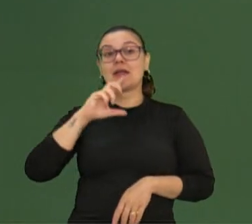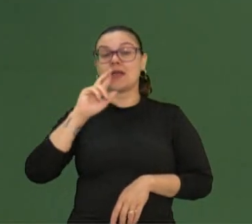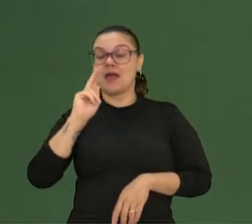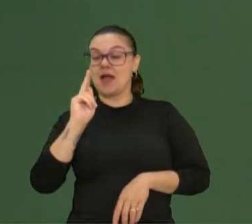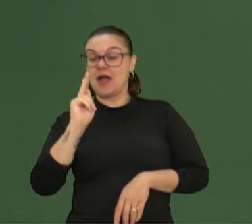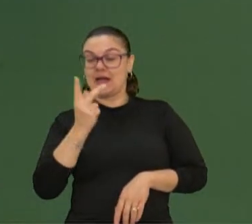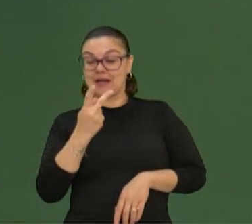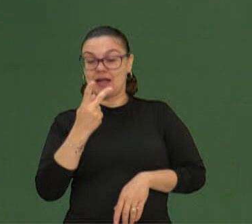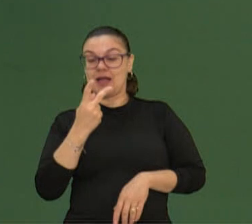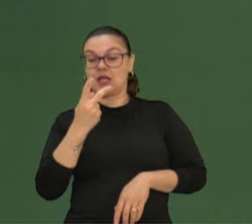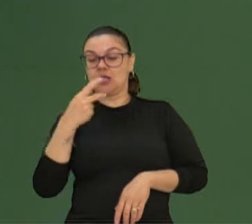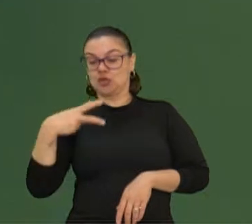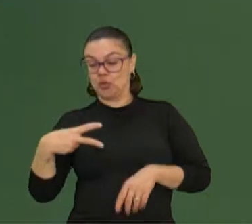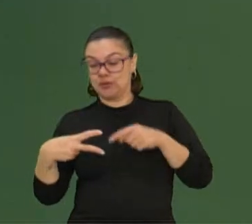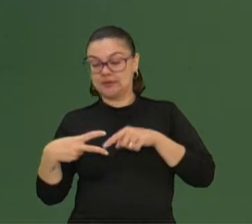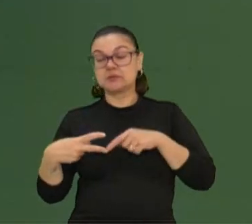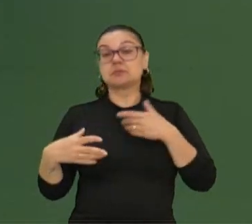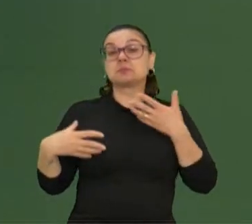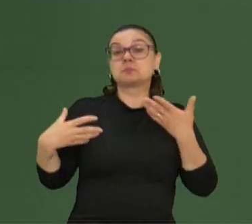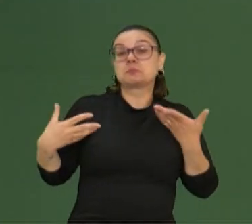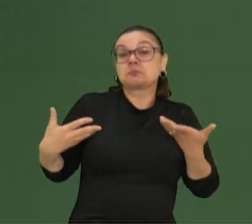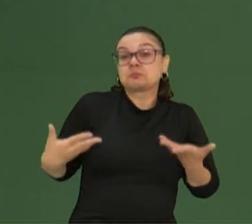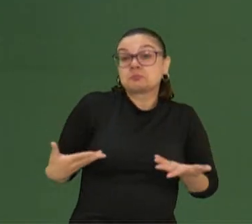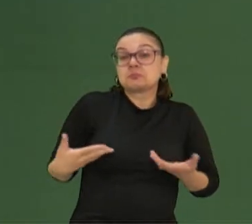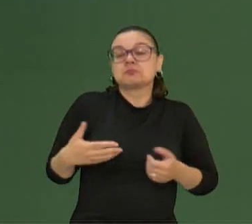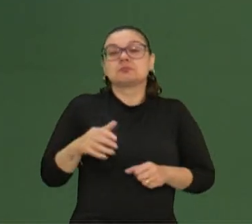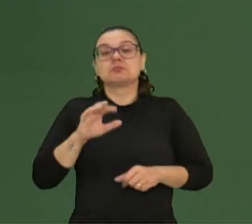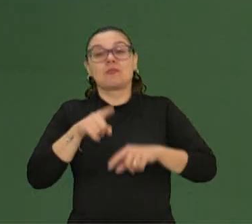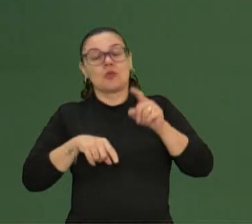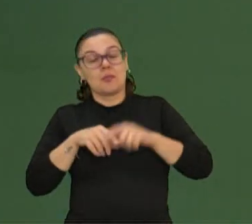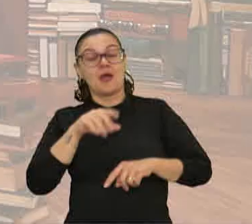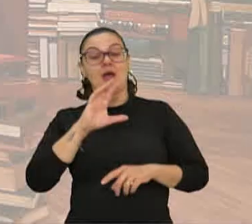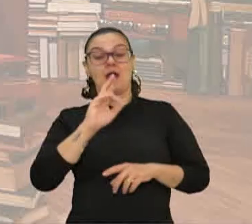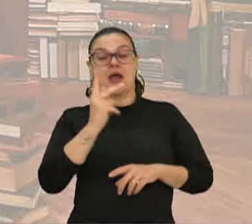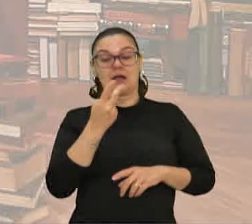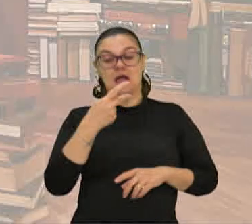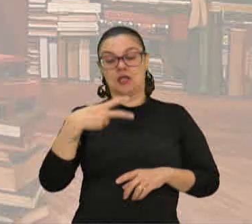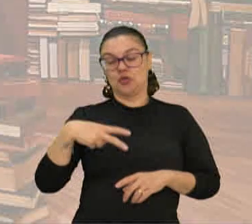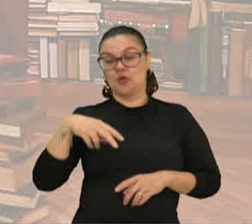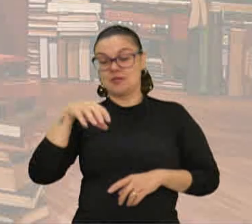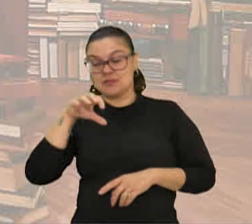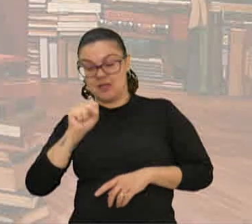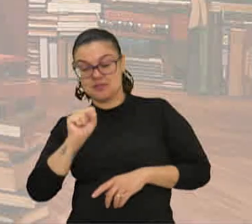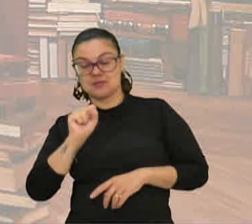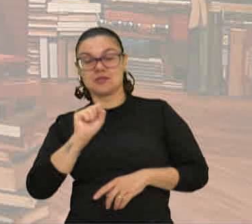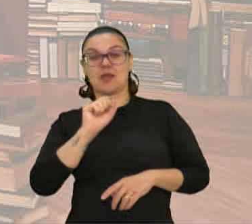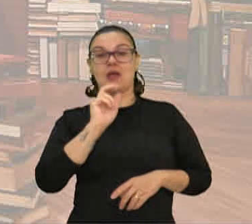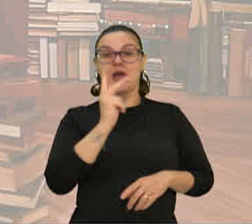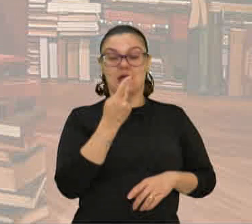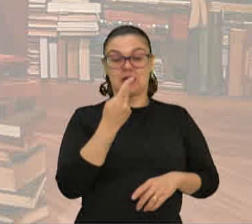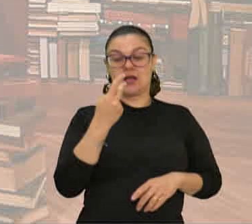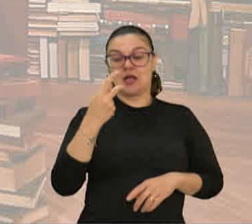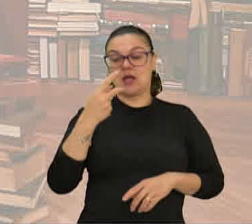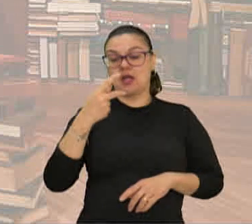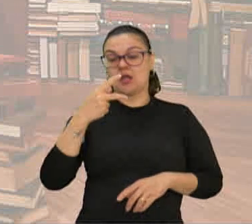H2 alguma coisa. H2S, H2O, H2N. São as moléculas que eram conhecidas